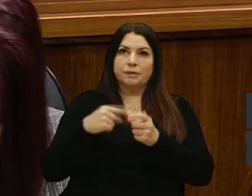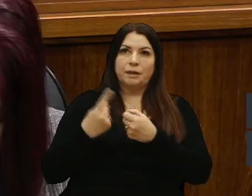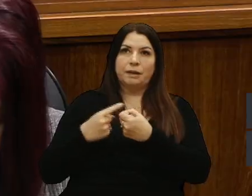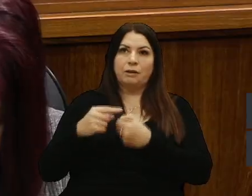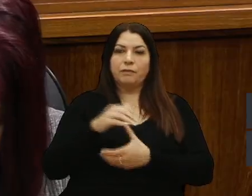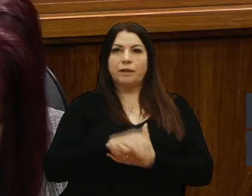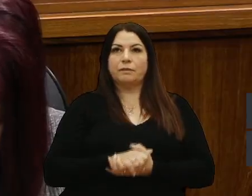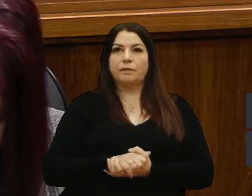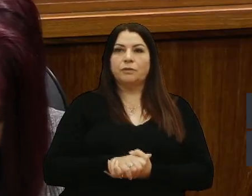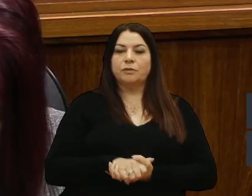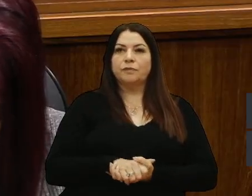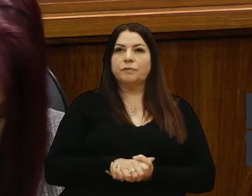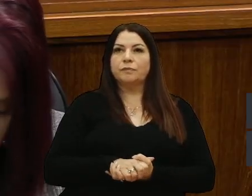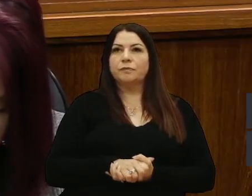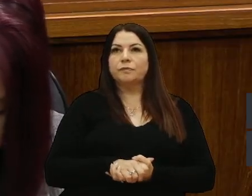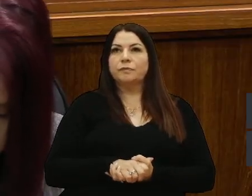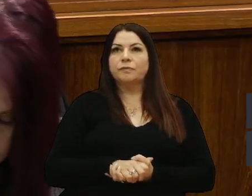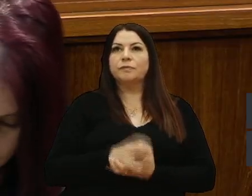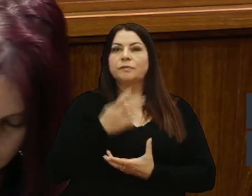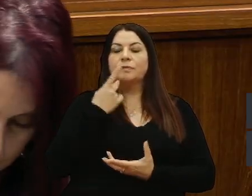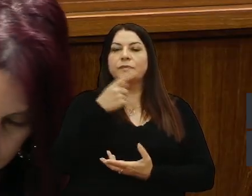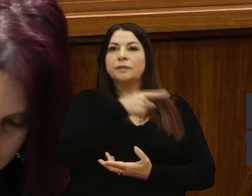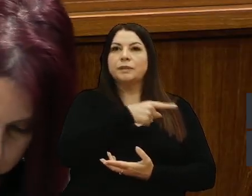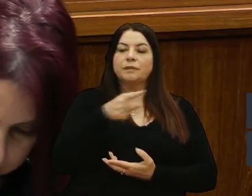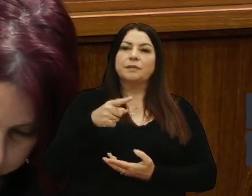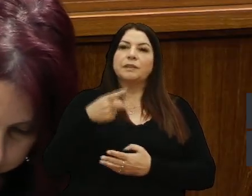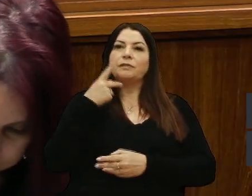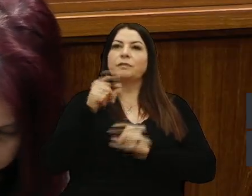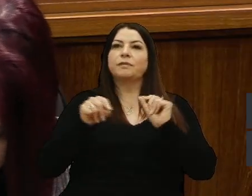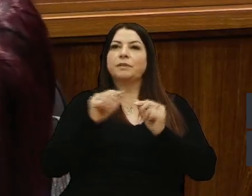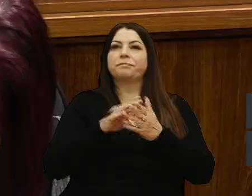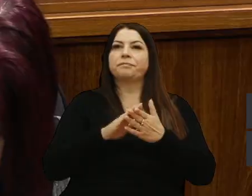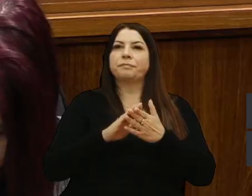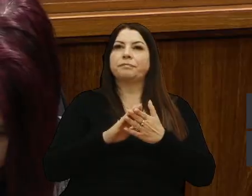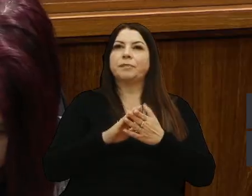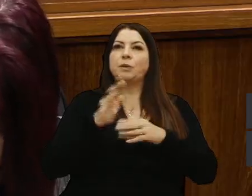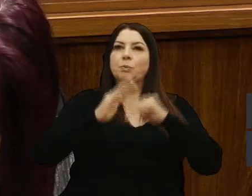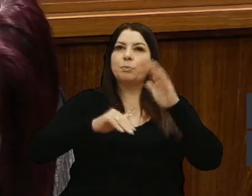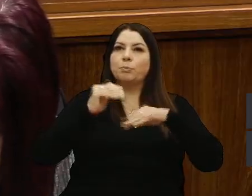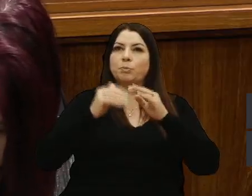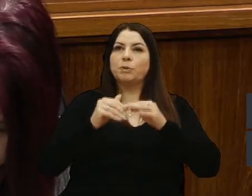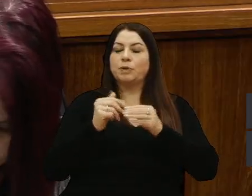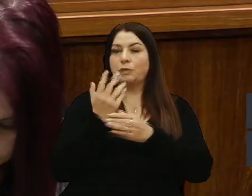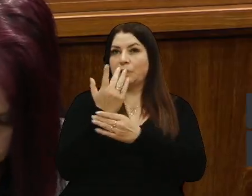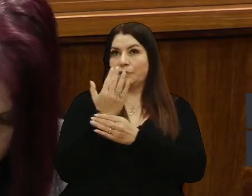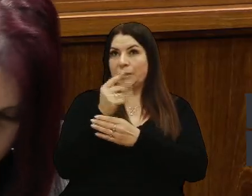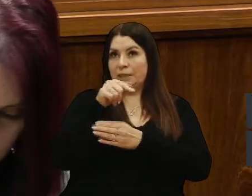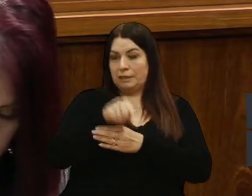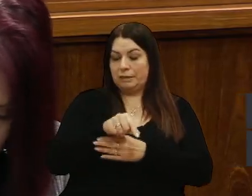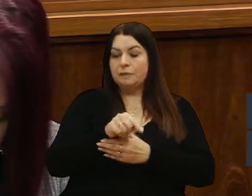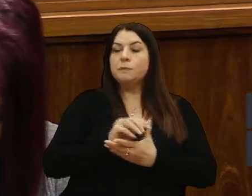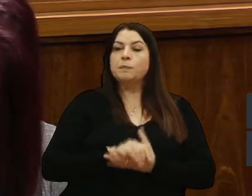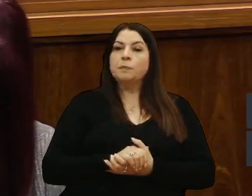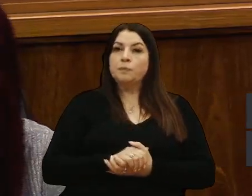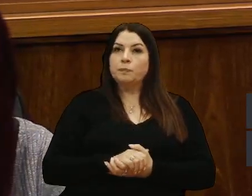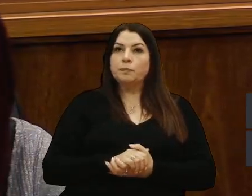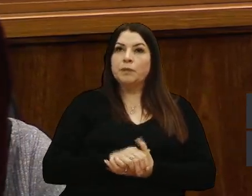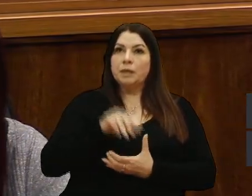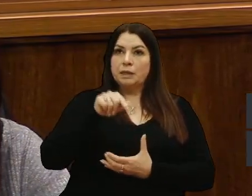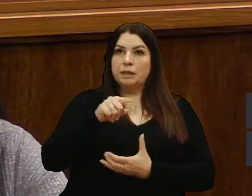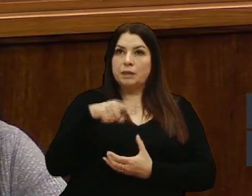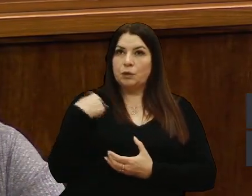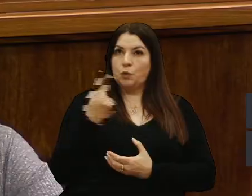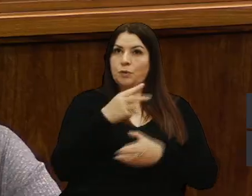cidade. Quando a gente trata da questão da implementação da Universidade Federal aqui na